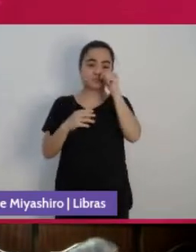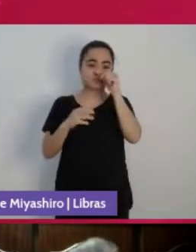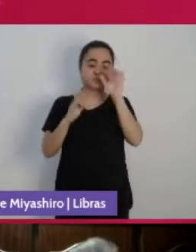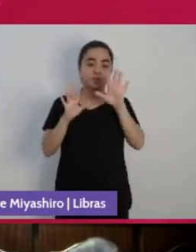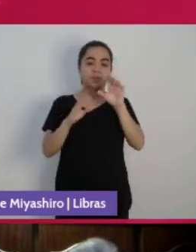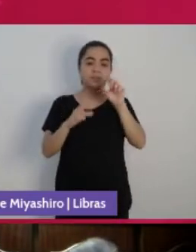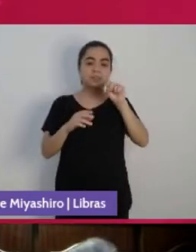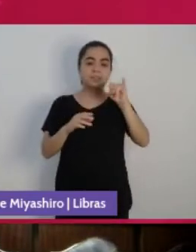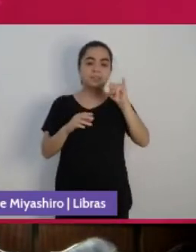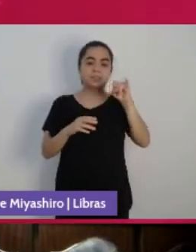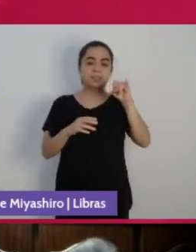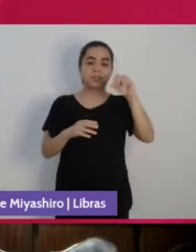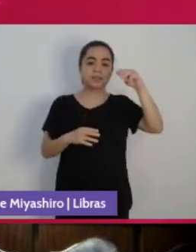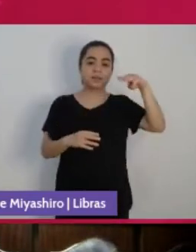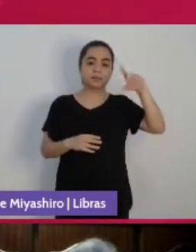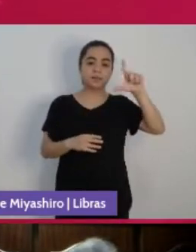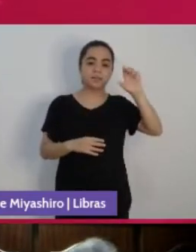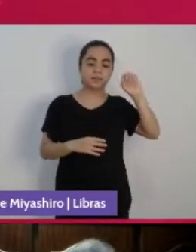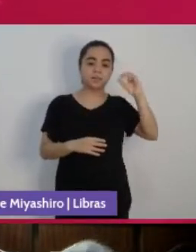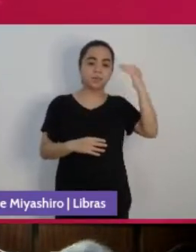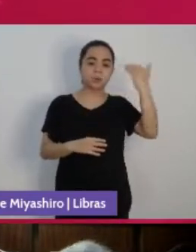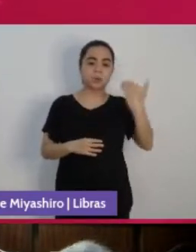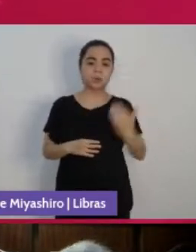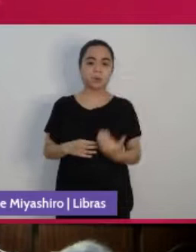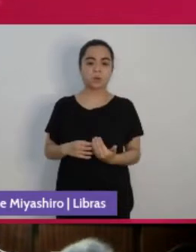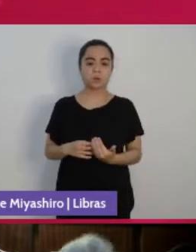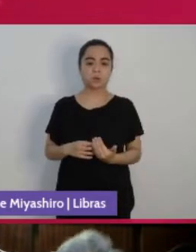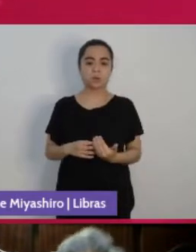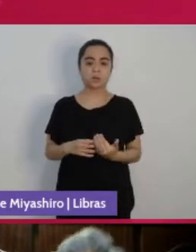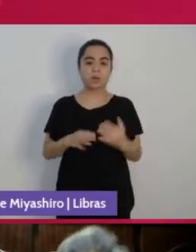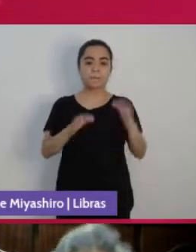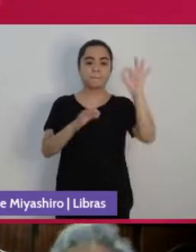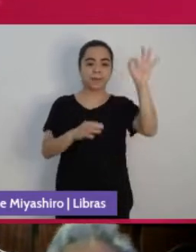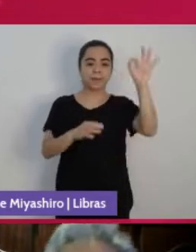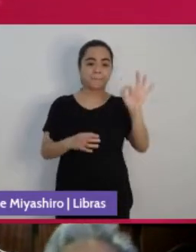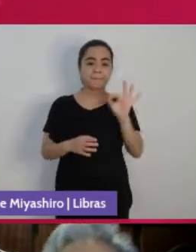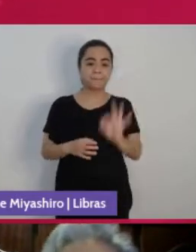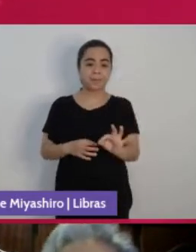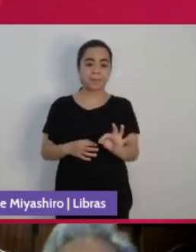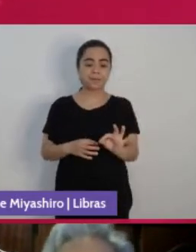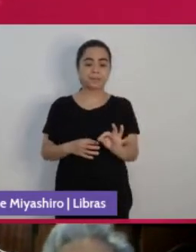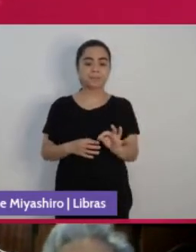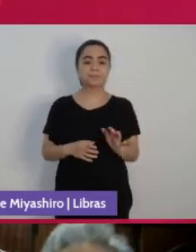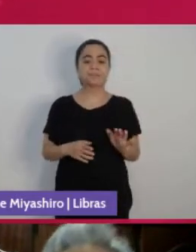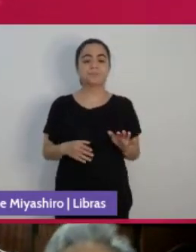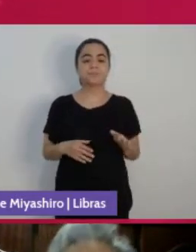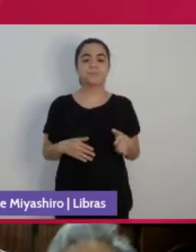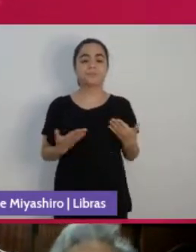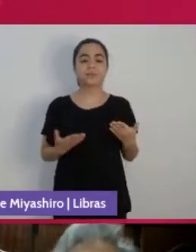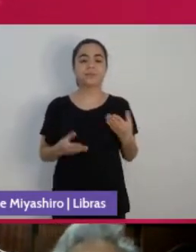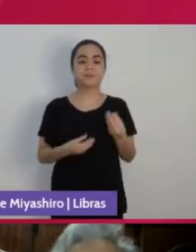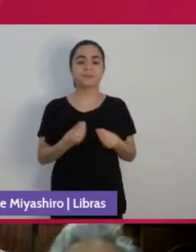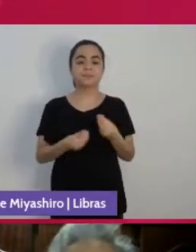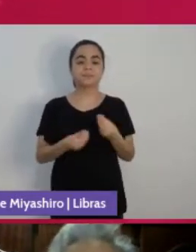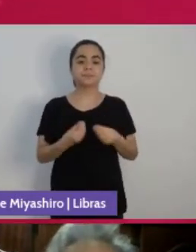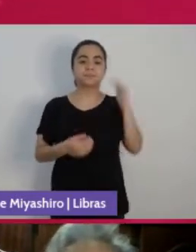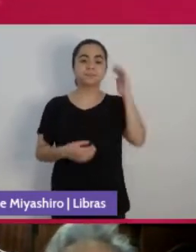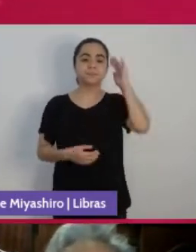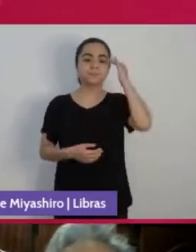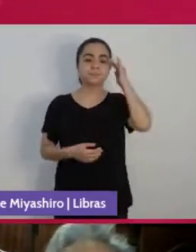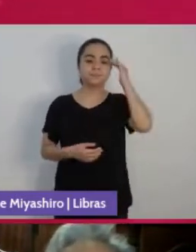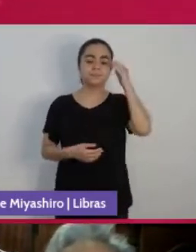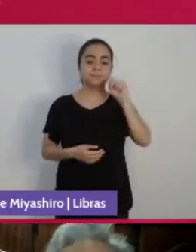lateral oblíqua, olha elas separadas aqui. E aí, para entender, então, se uma